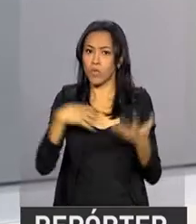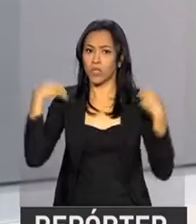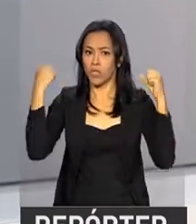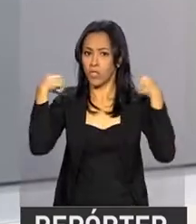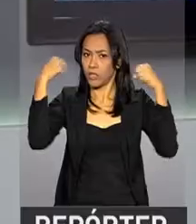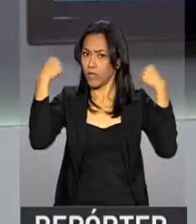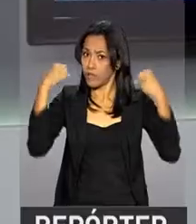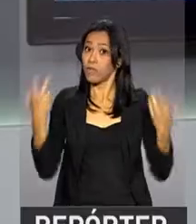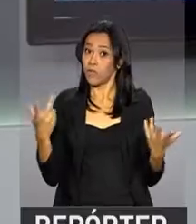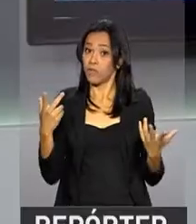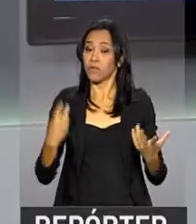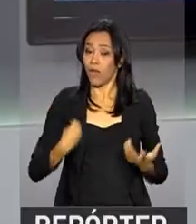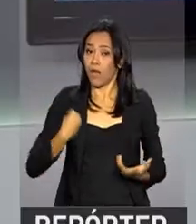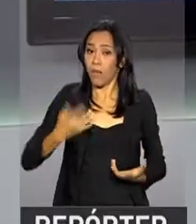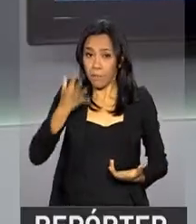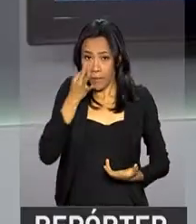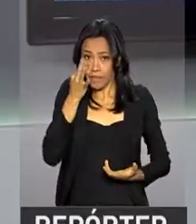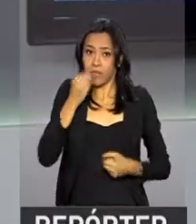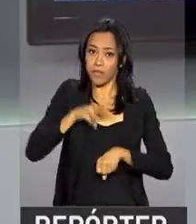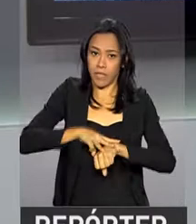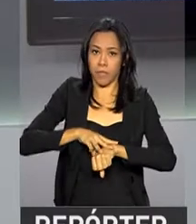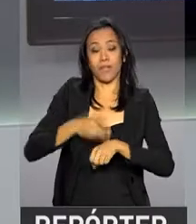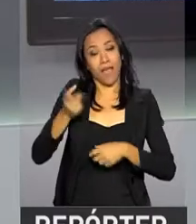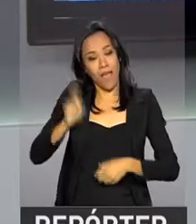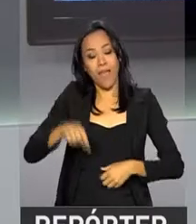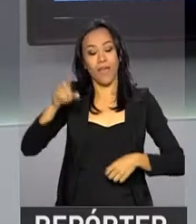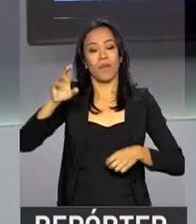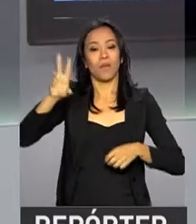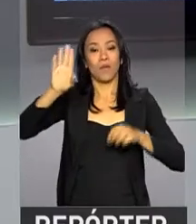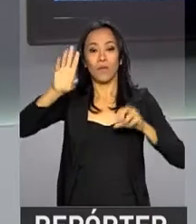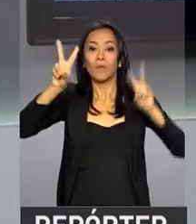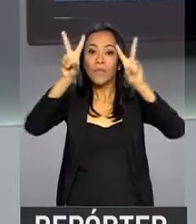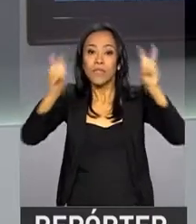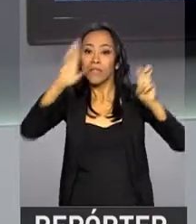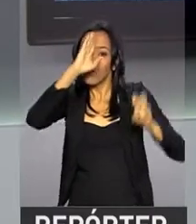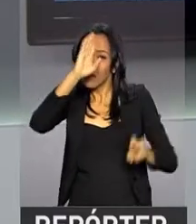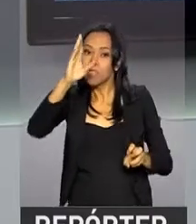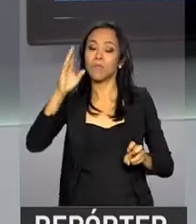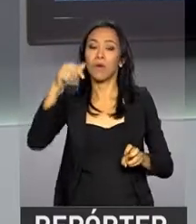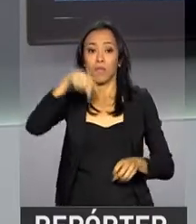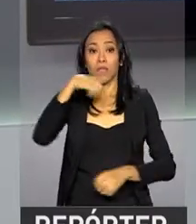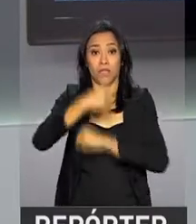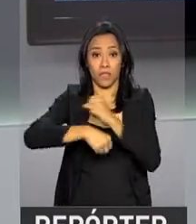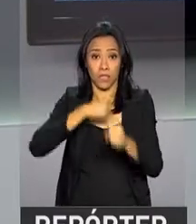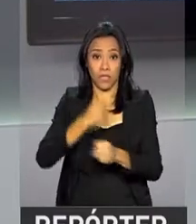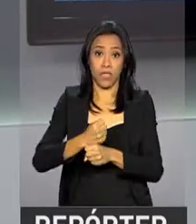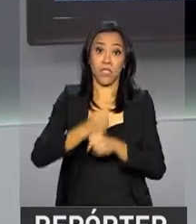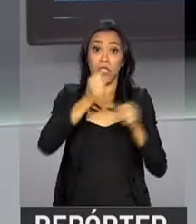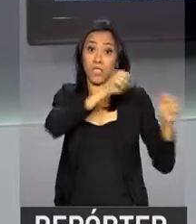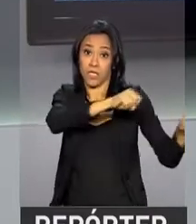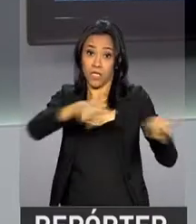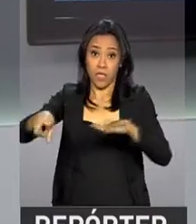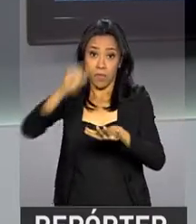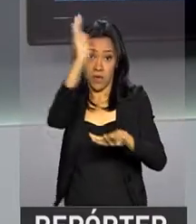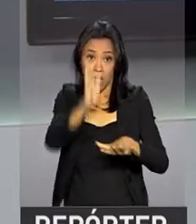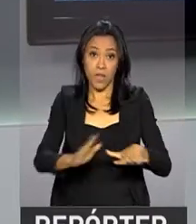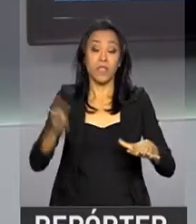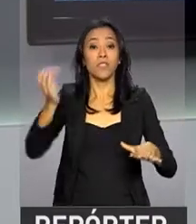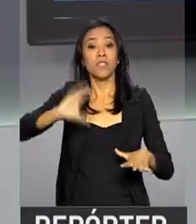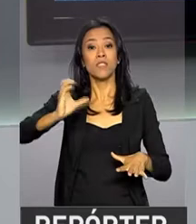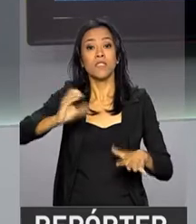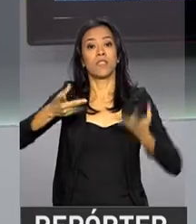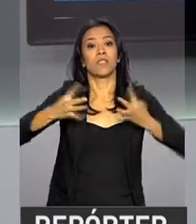físicas e é a matemática o tema principal deste ano na semana nacional de ciência e tecnologia a